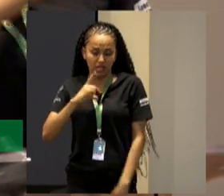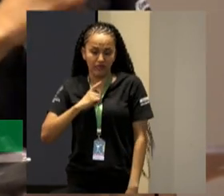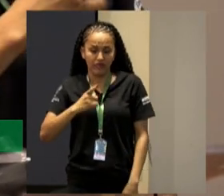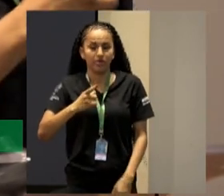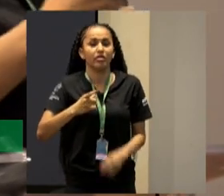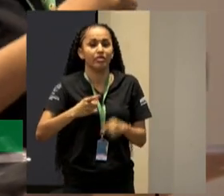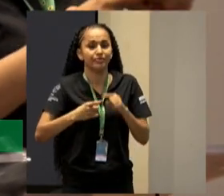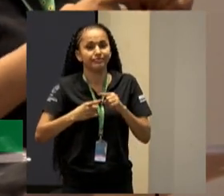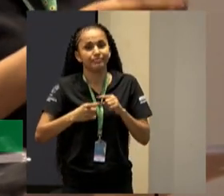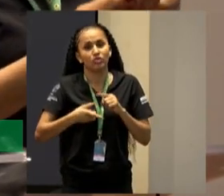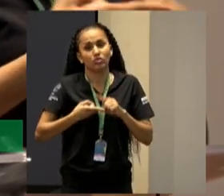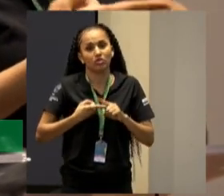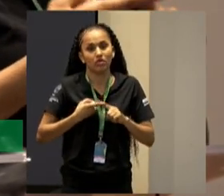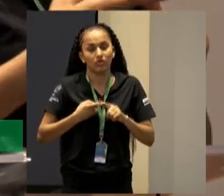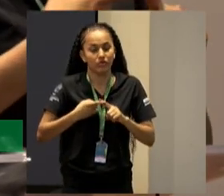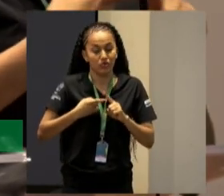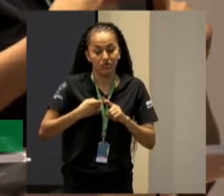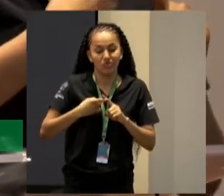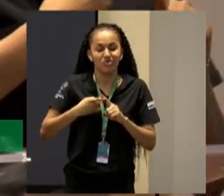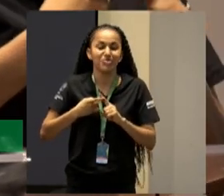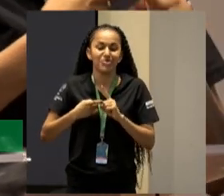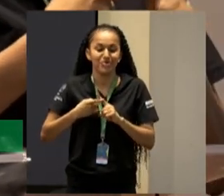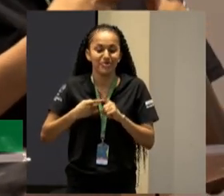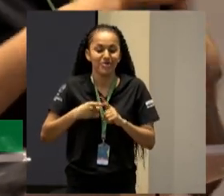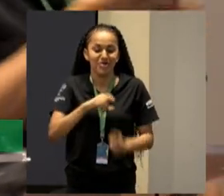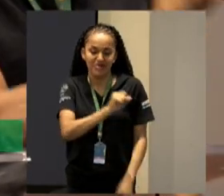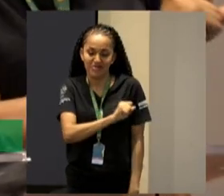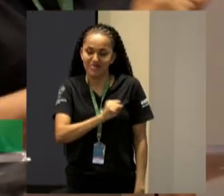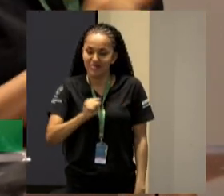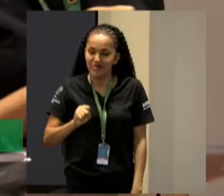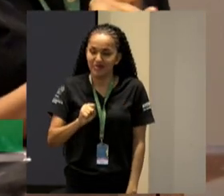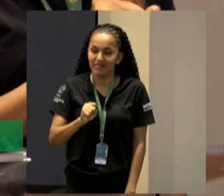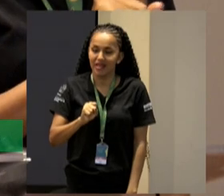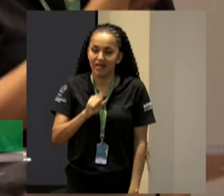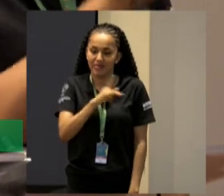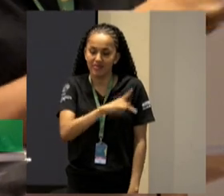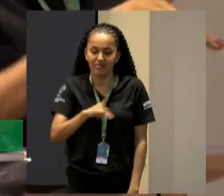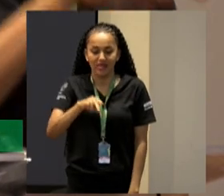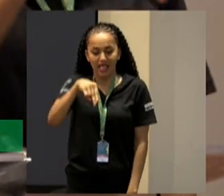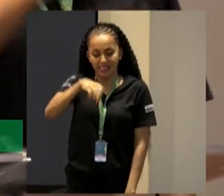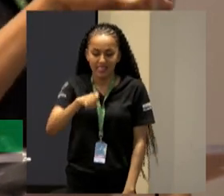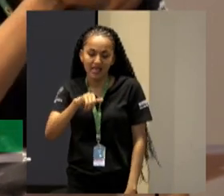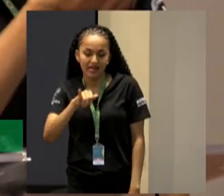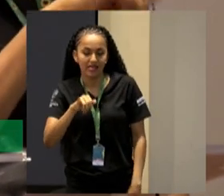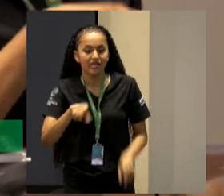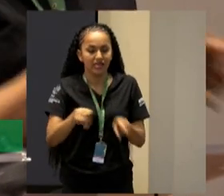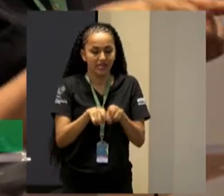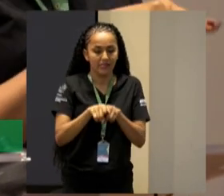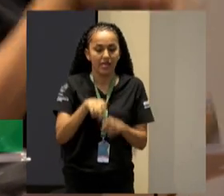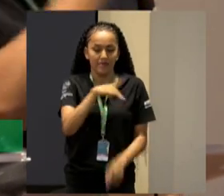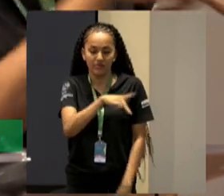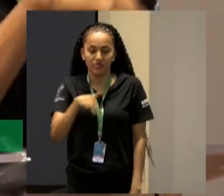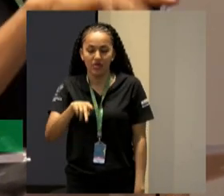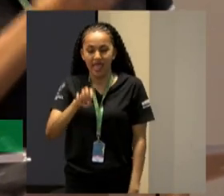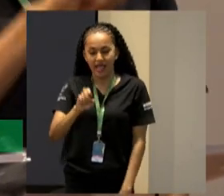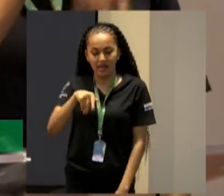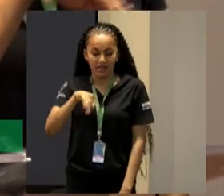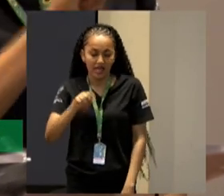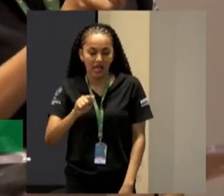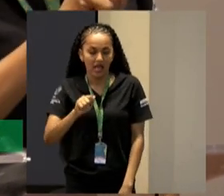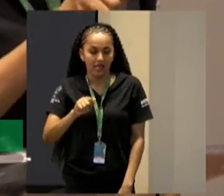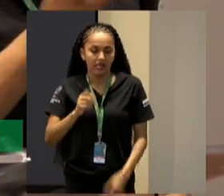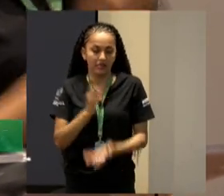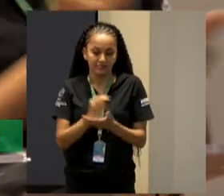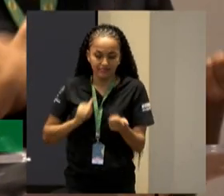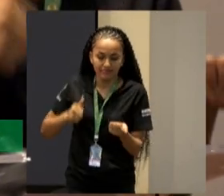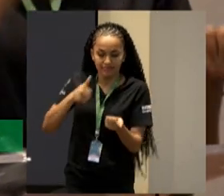vereador José Ribeiro, sogro da professora Nelly Góes Ribeiro, e a professora Eulina Marcelino, ambos